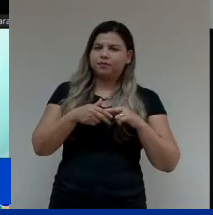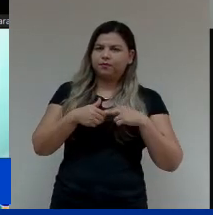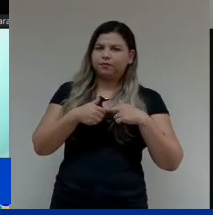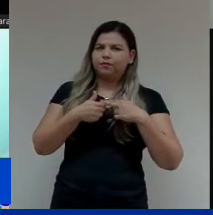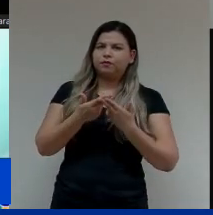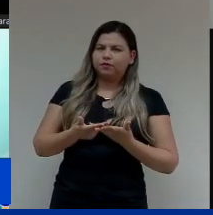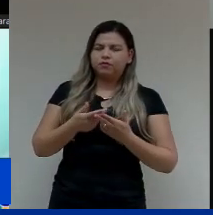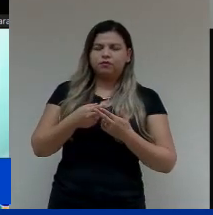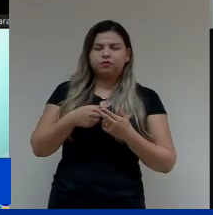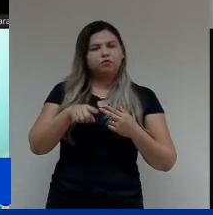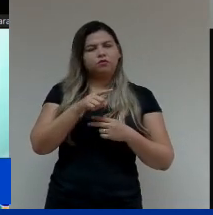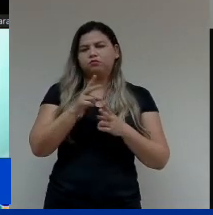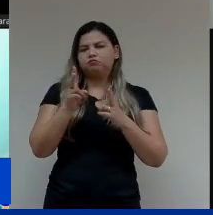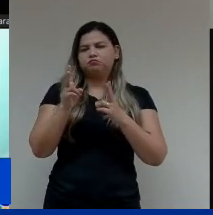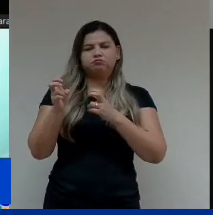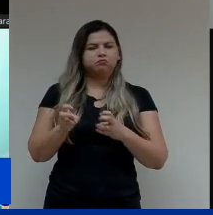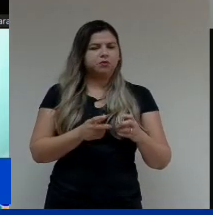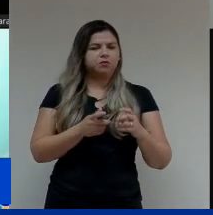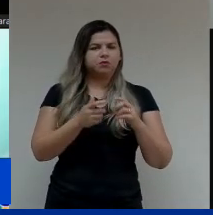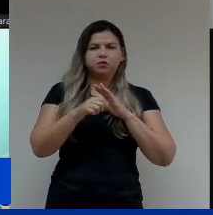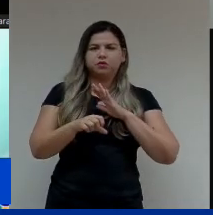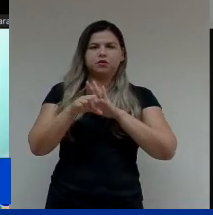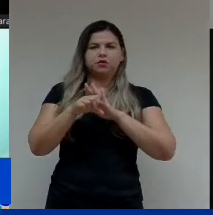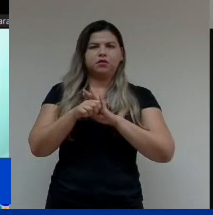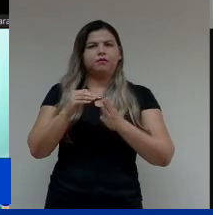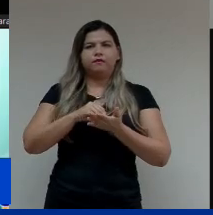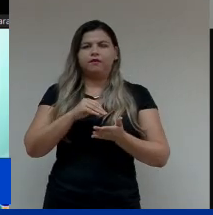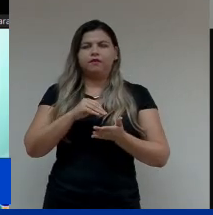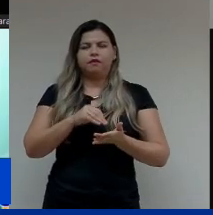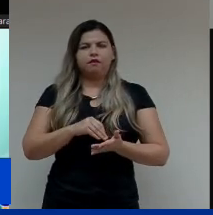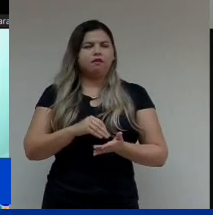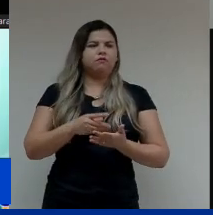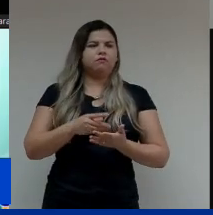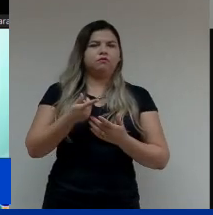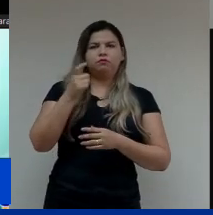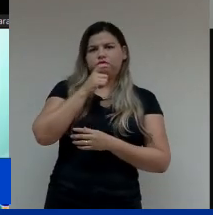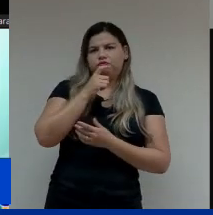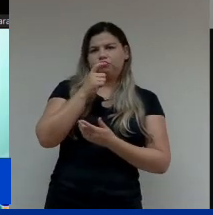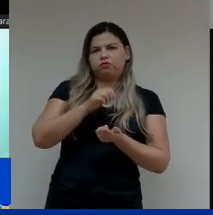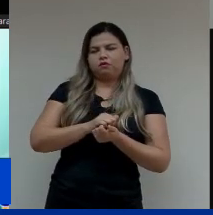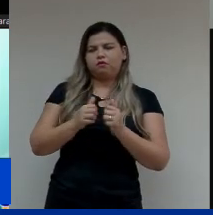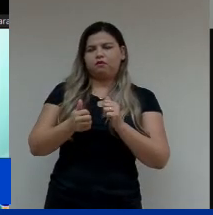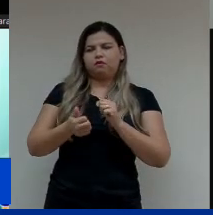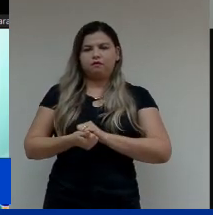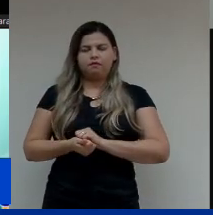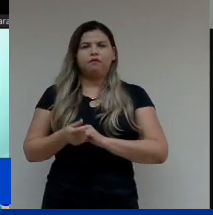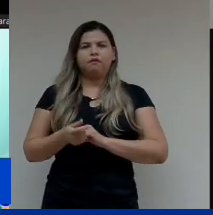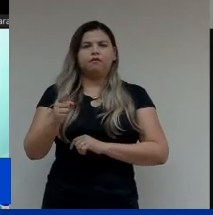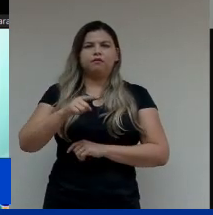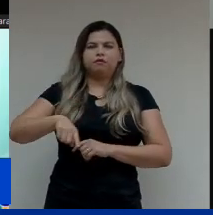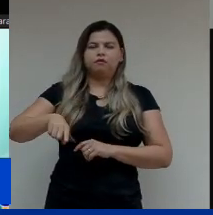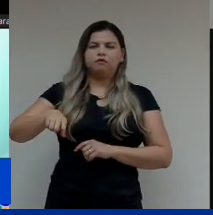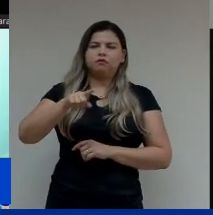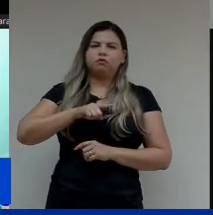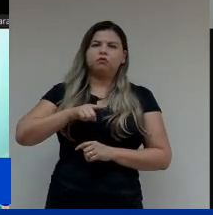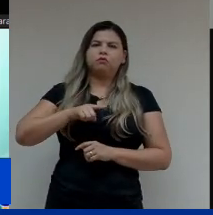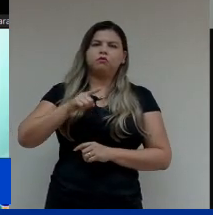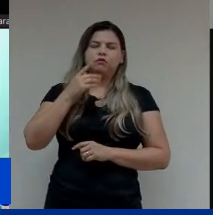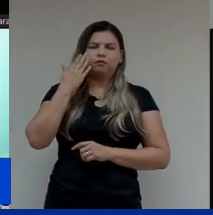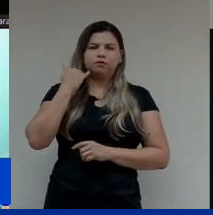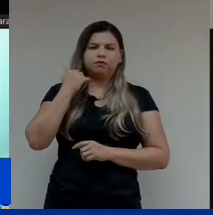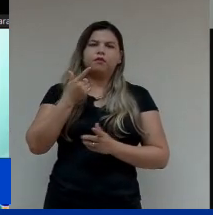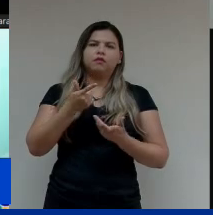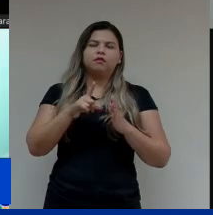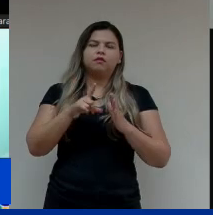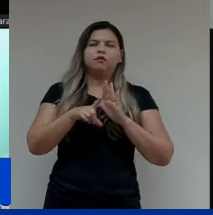a antieconomicidade e reconhecida que a documentação apresentada pelo embargado satisfaz as exigências legais,